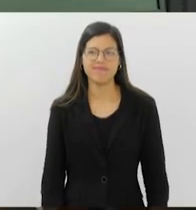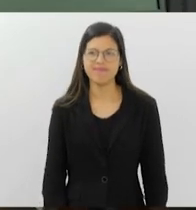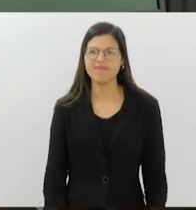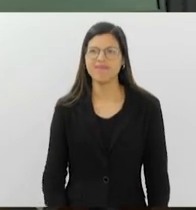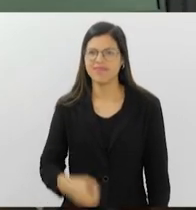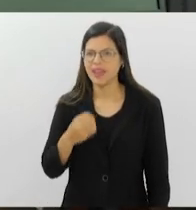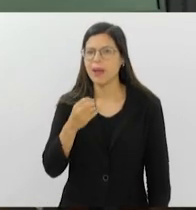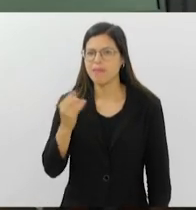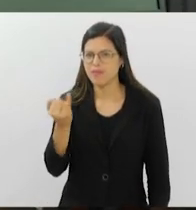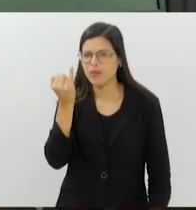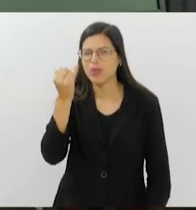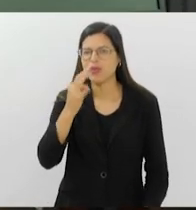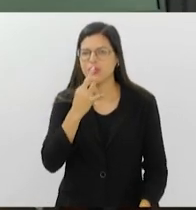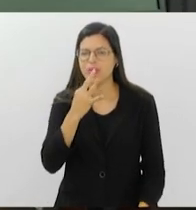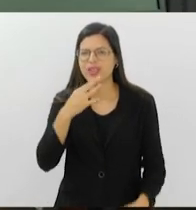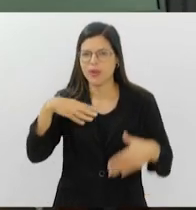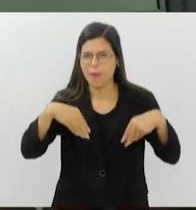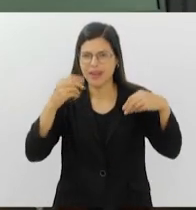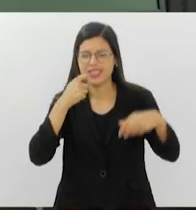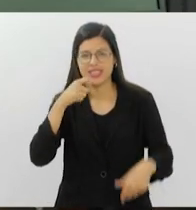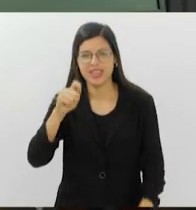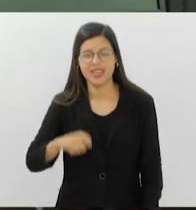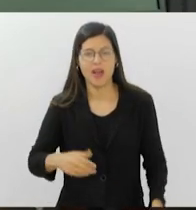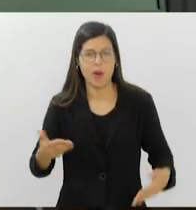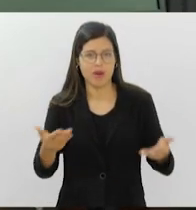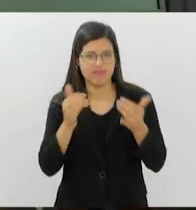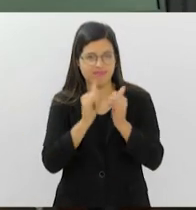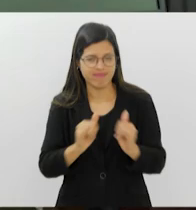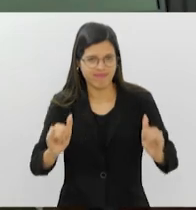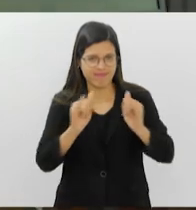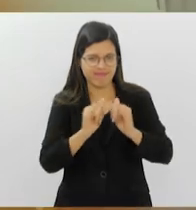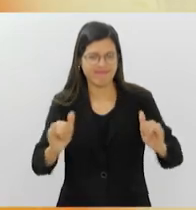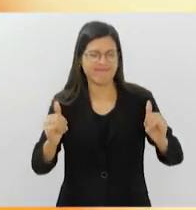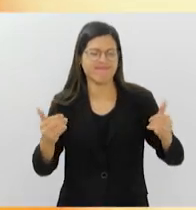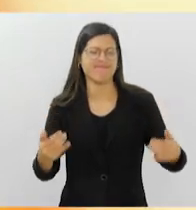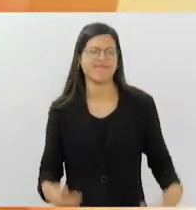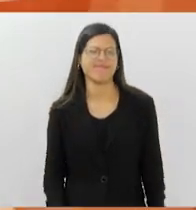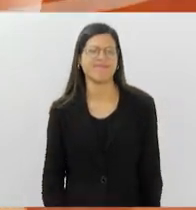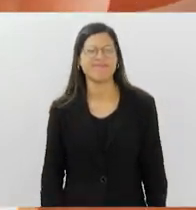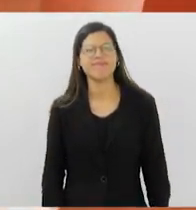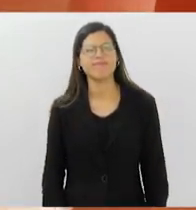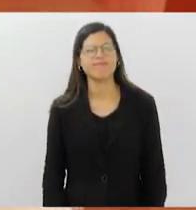pena conhecer o palácio Tiradentes e vamos ao nosso giro de notícias de